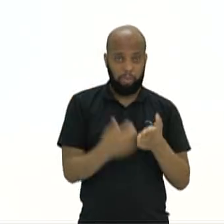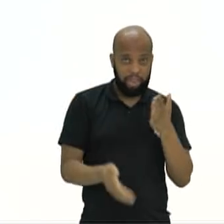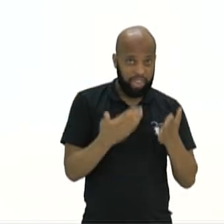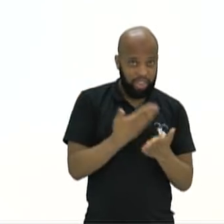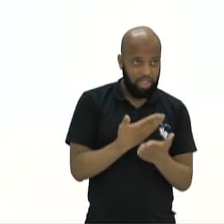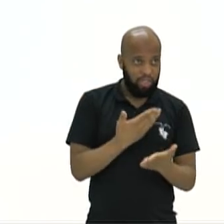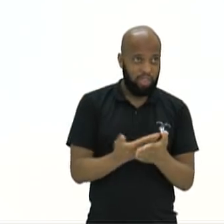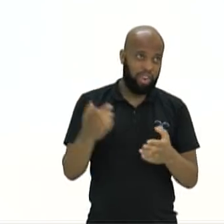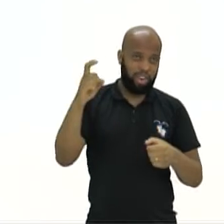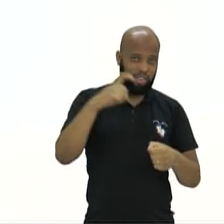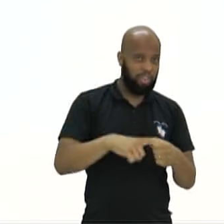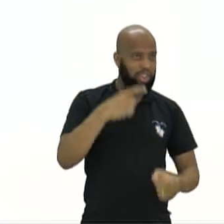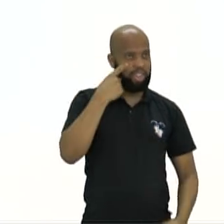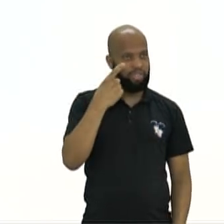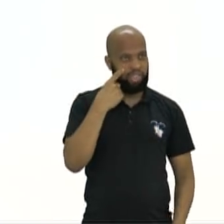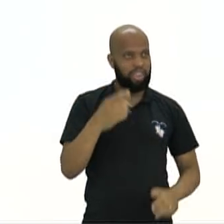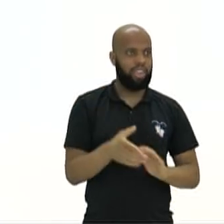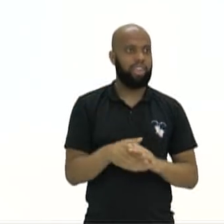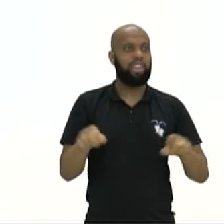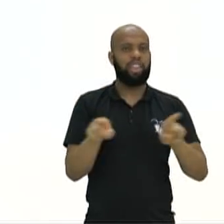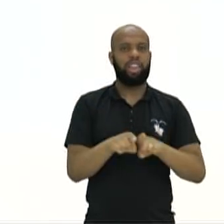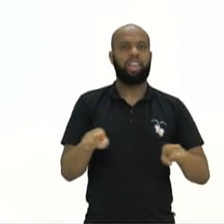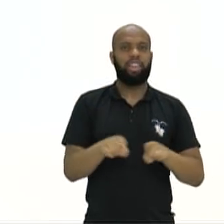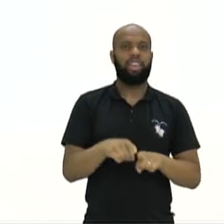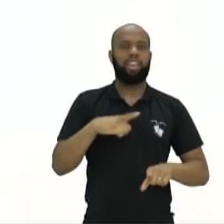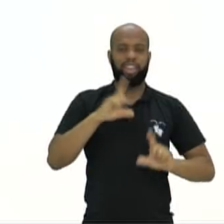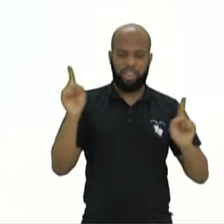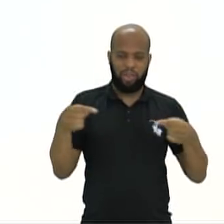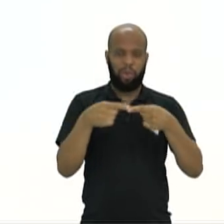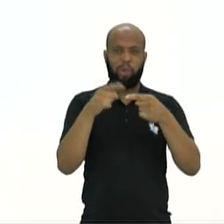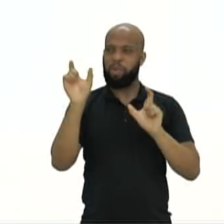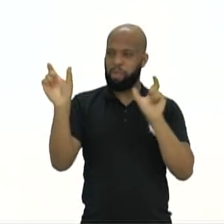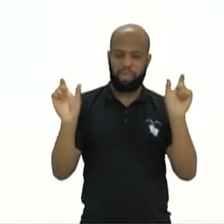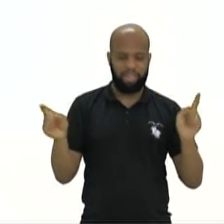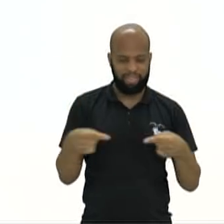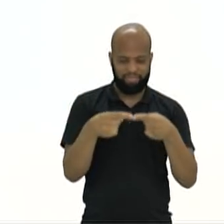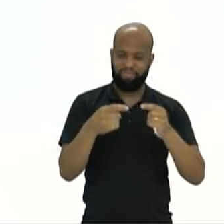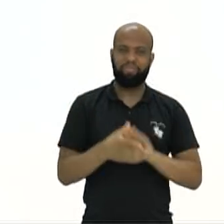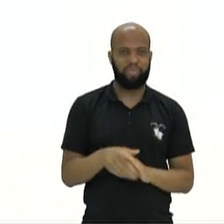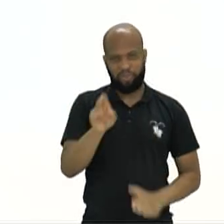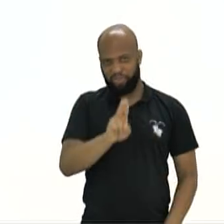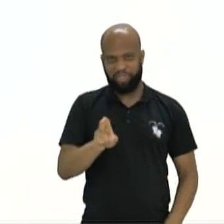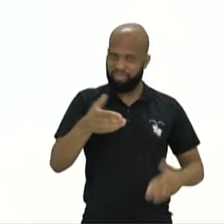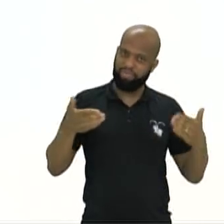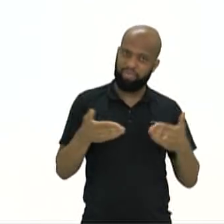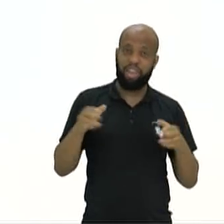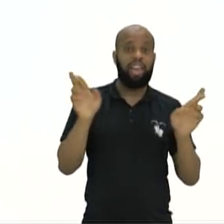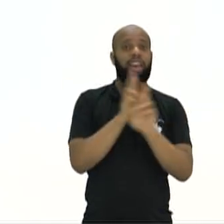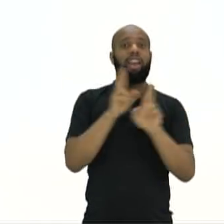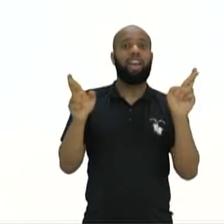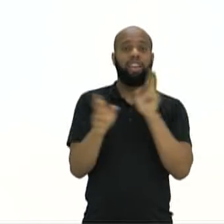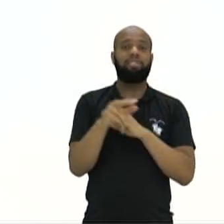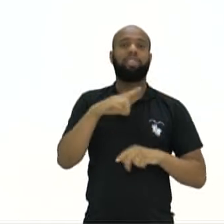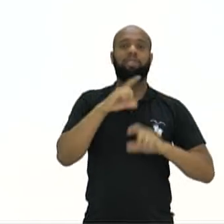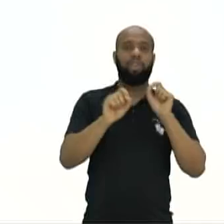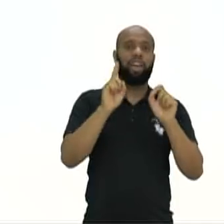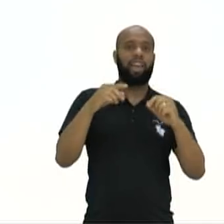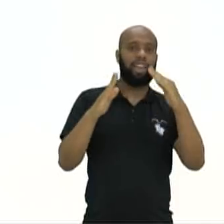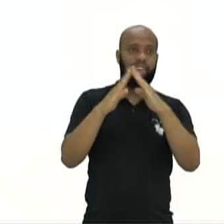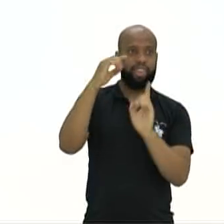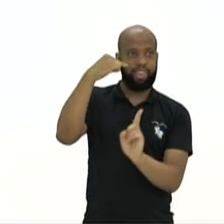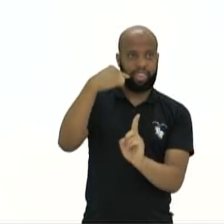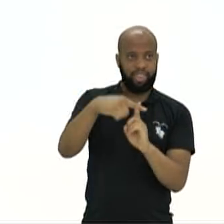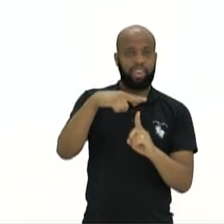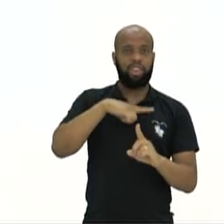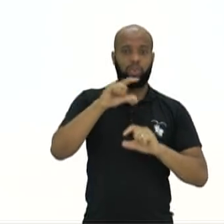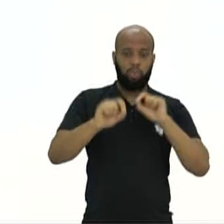lá. E ainda faço rimar. E aí, que relação tem, professor, uma igreja católica